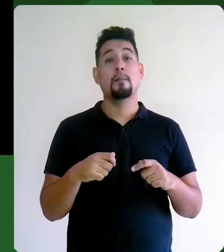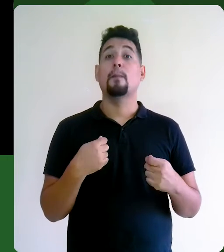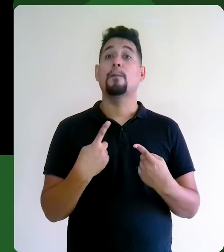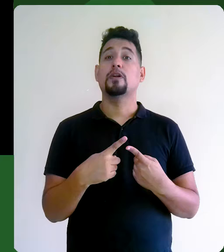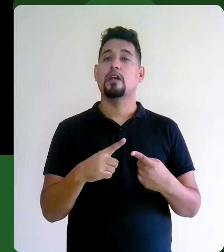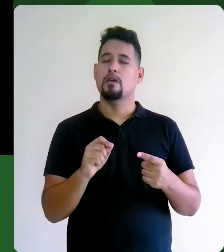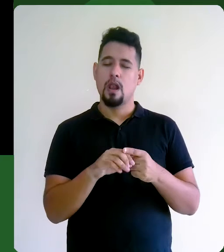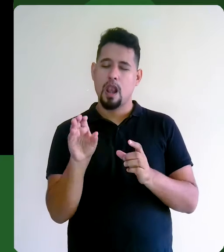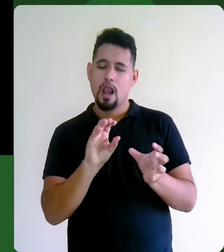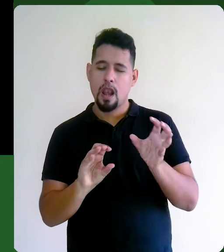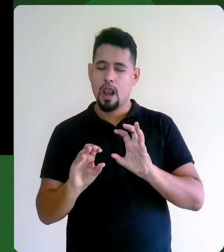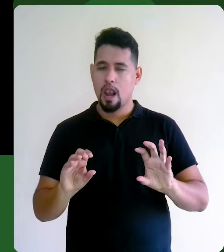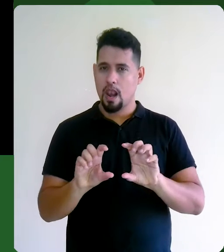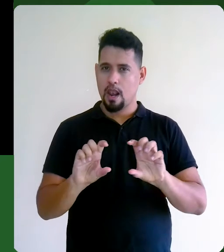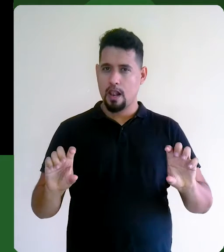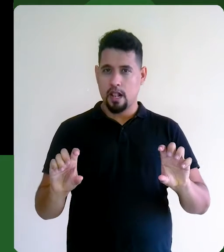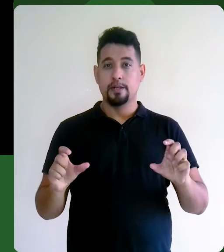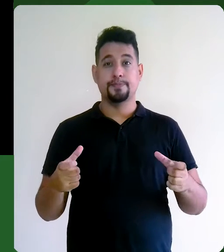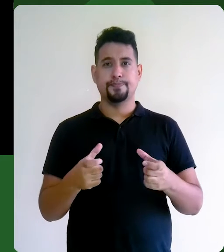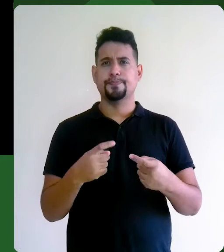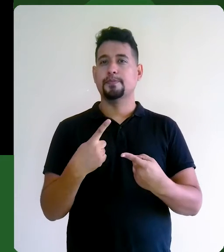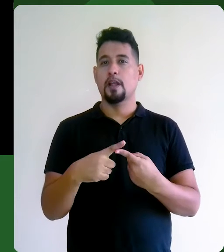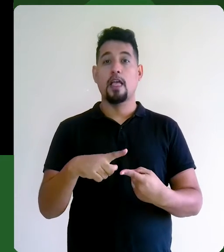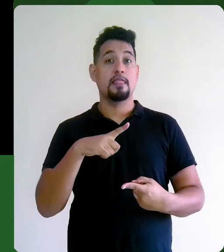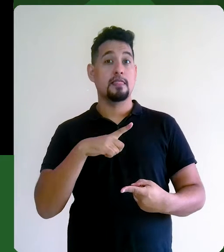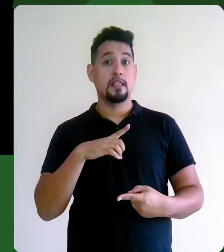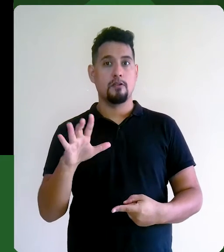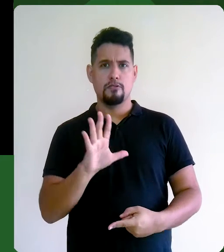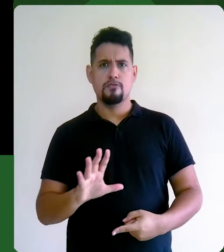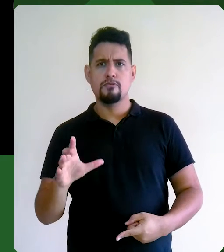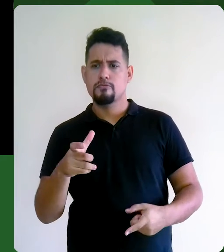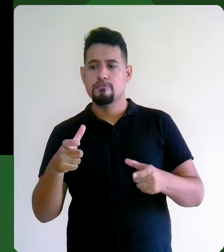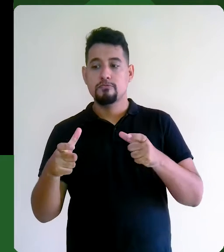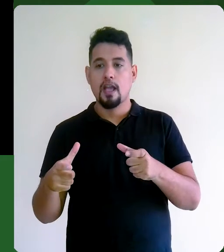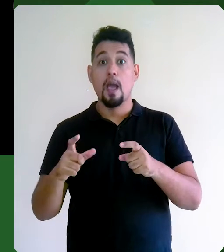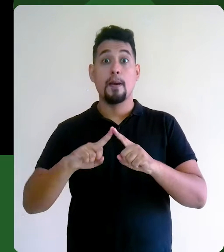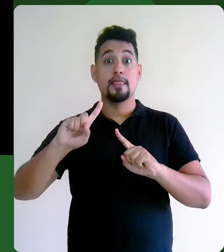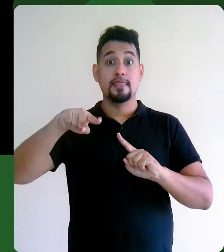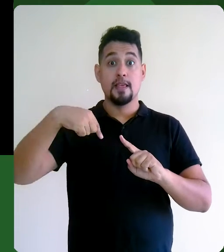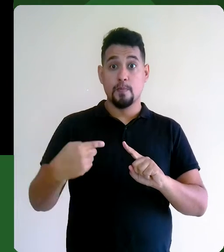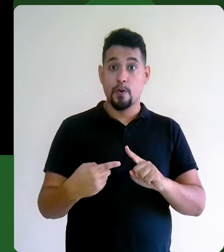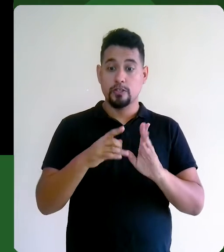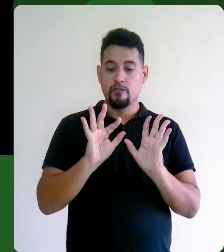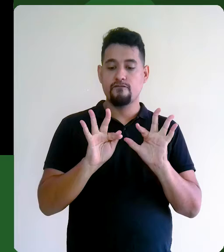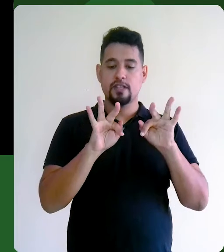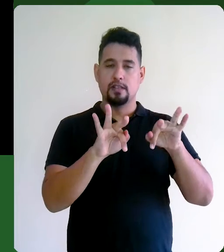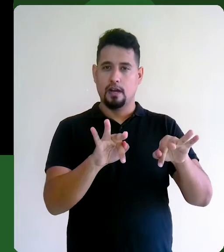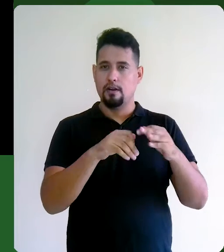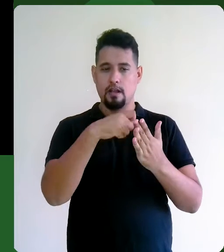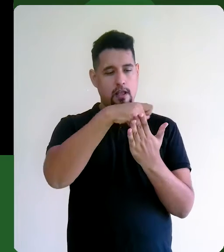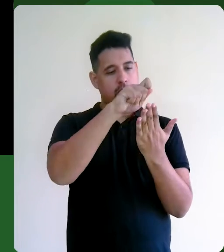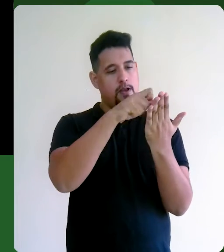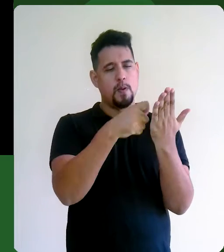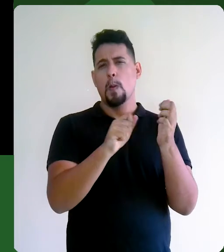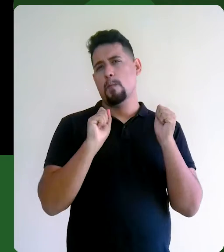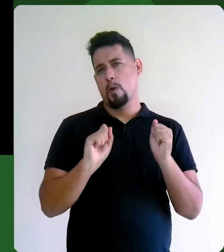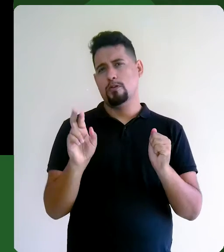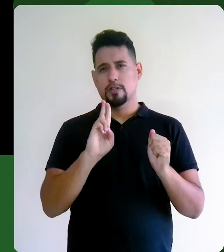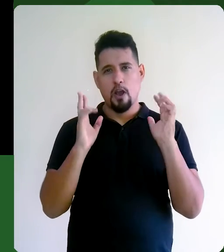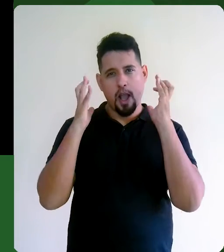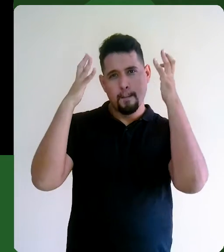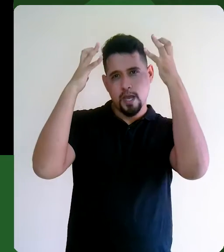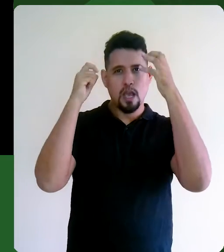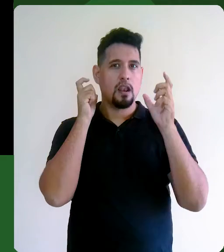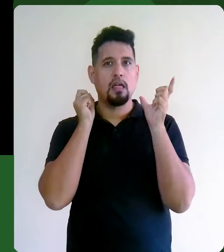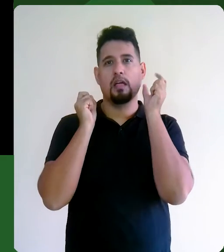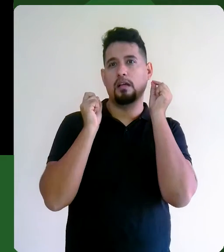deixo sempre na parte de baixo essa medida um pouco menor, porque eu ganho espaço em cima pra depois, né, quando for finalizar esse croquis, poder colocar um cabelo,